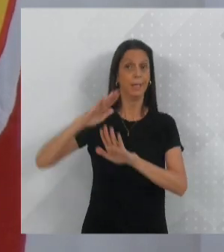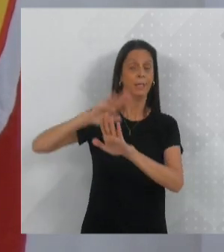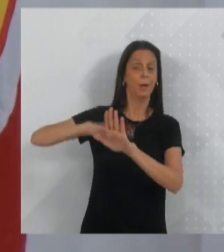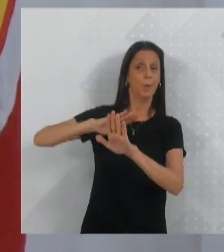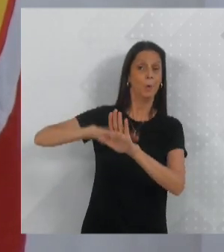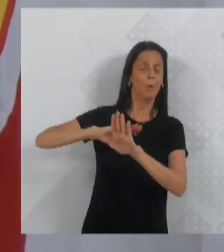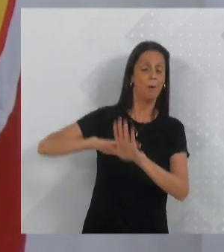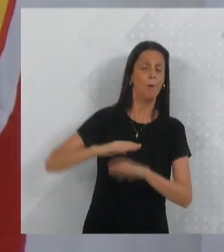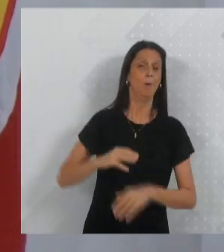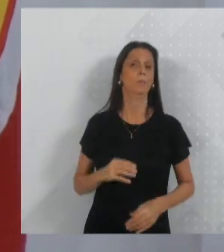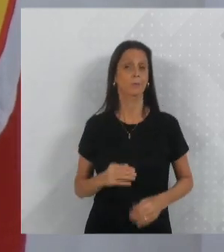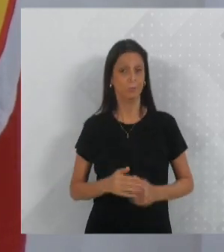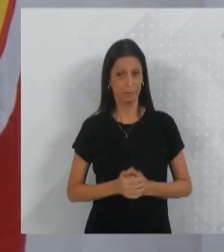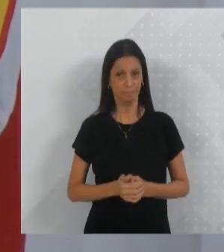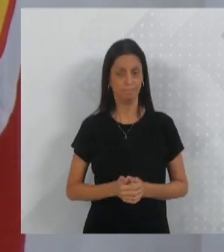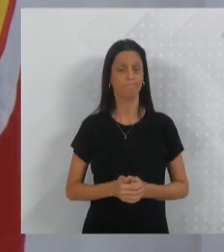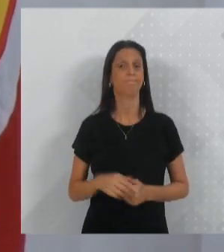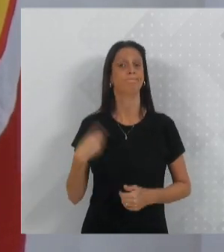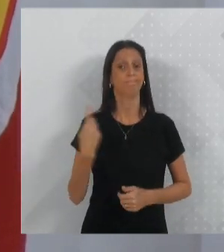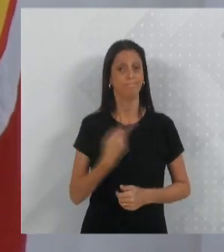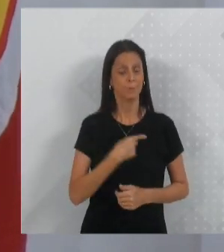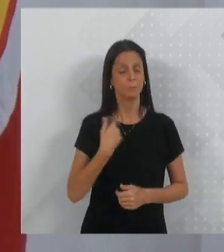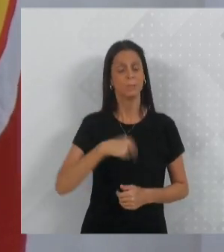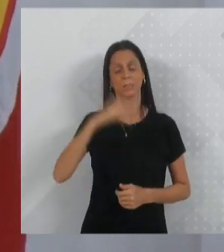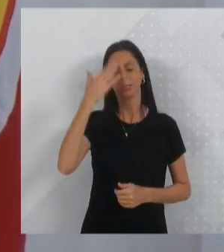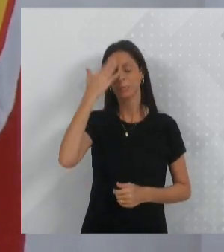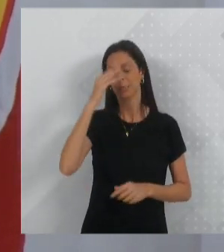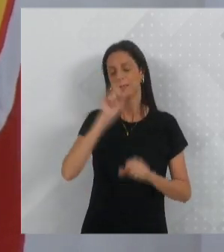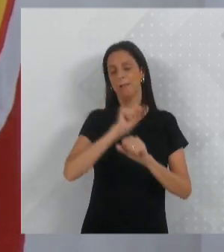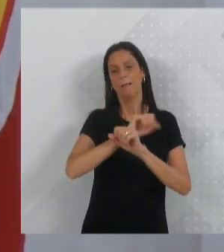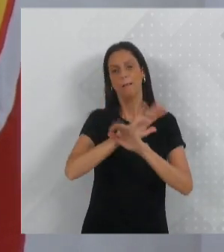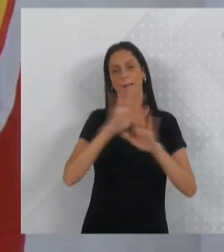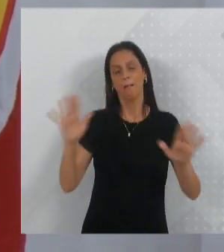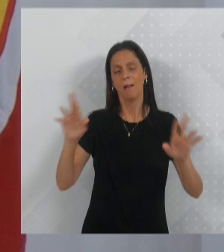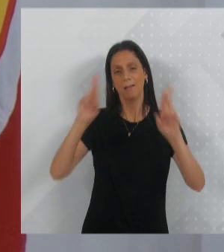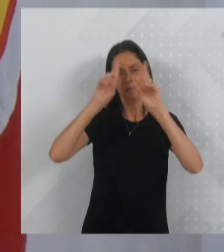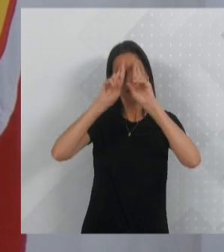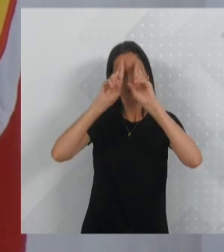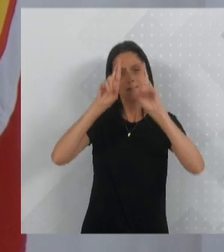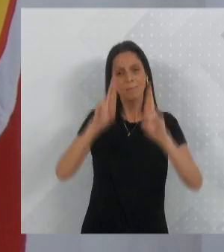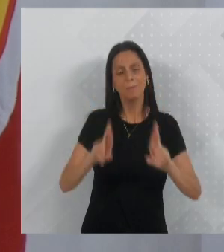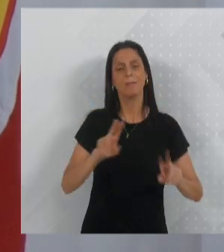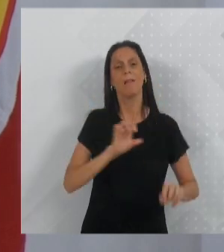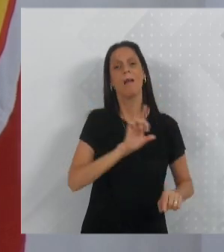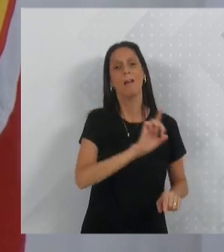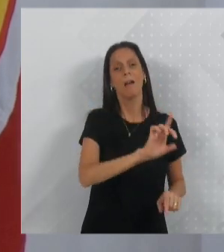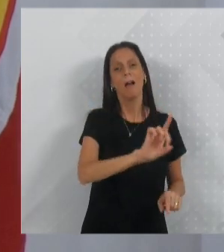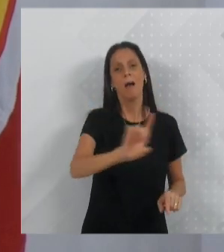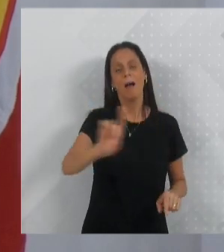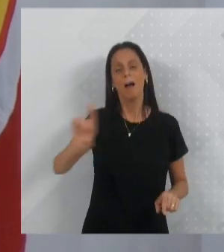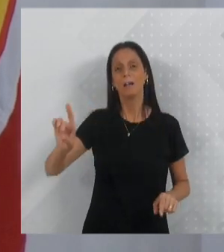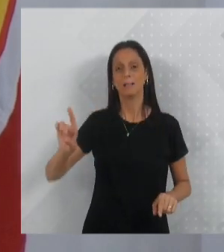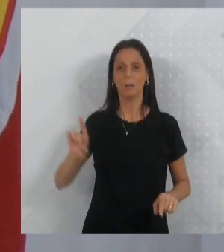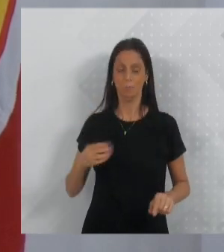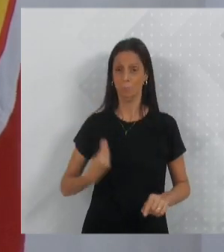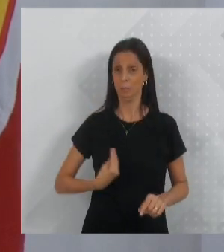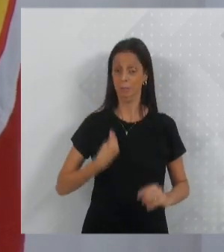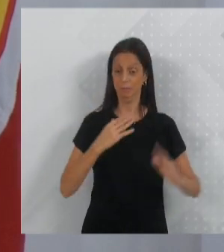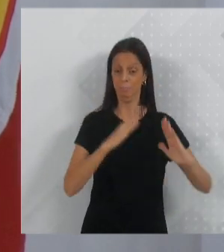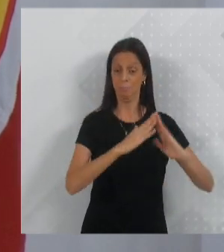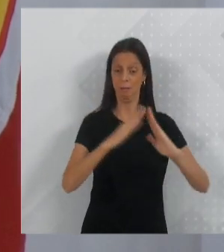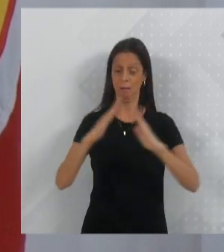temos que ter aqui muito encento e dar o devido respeito a cada um e cada uma que Residem nessa